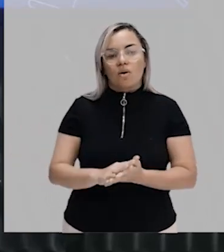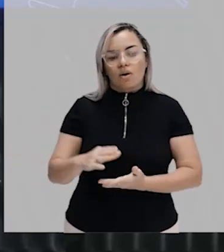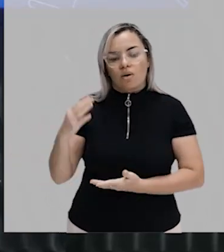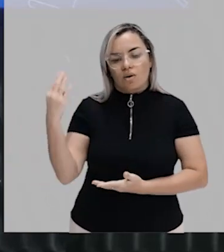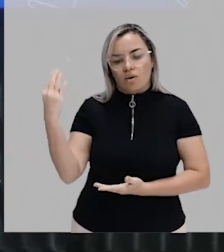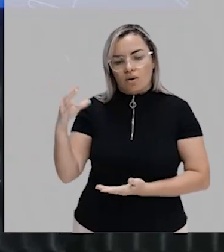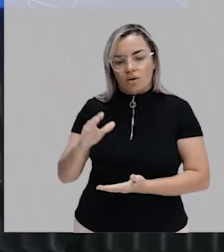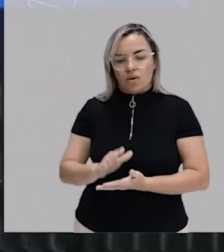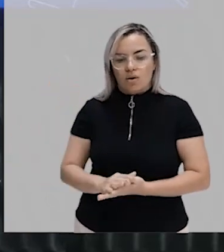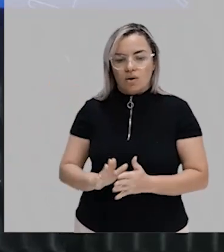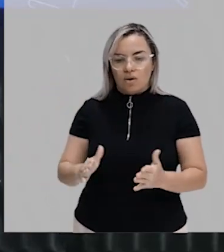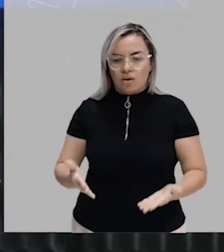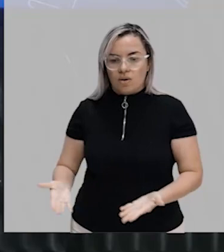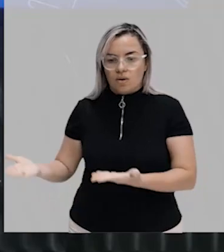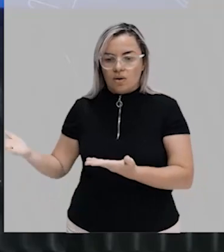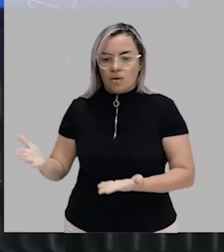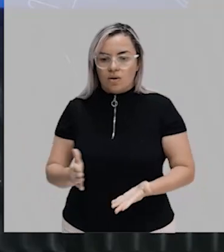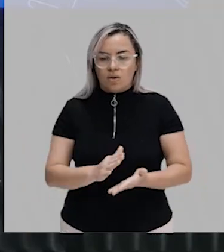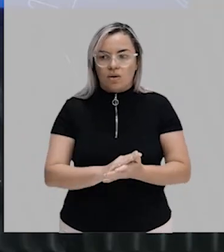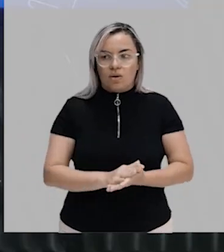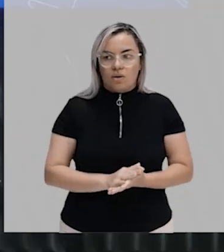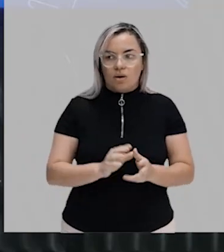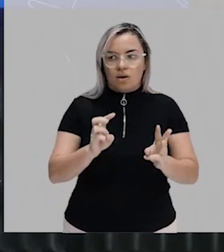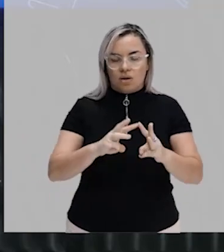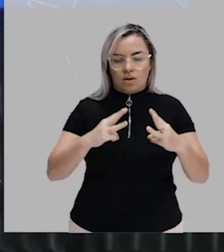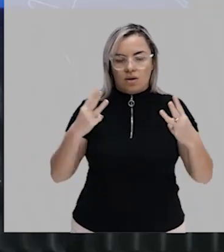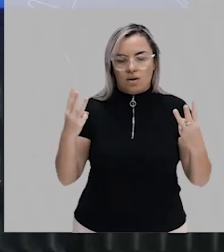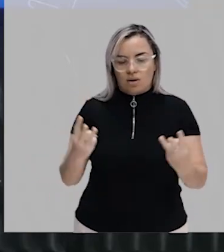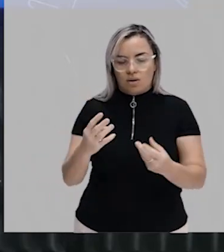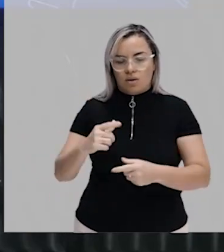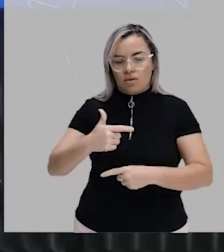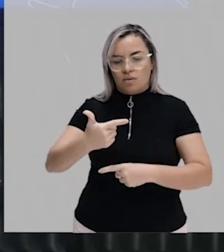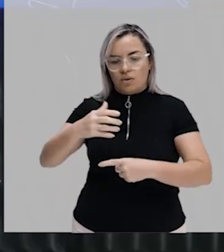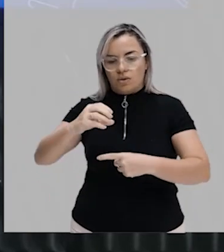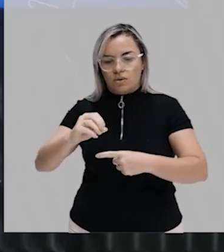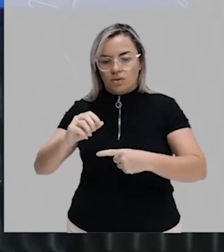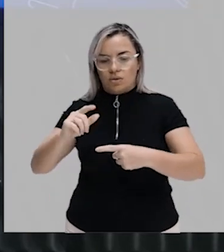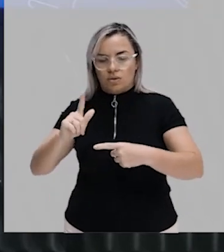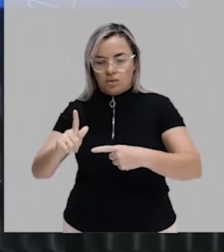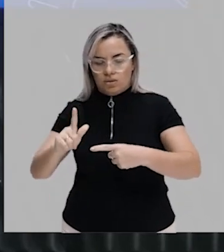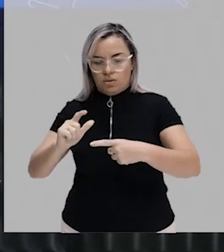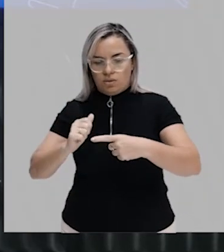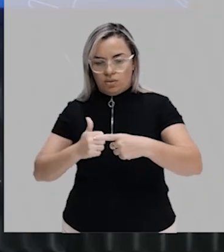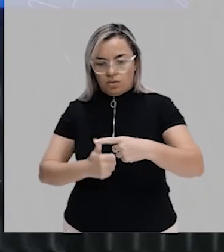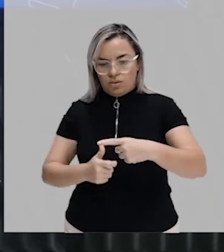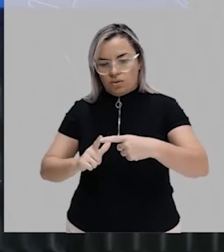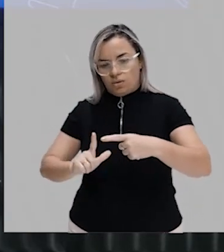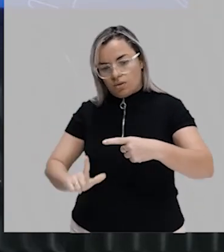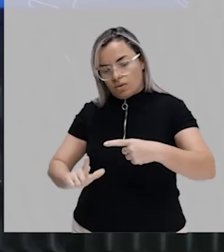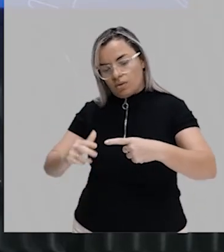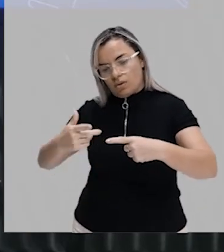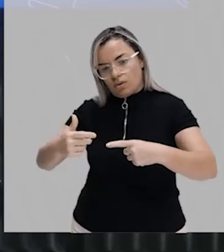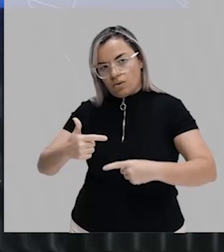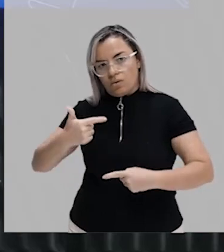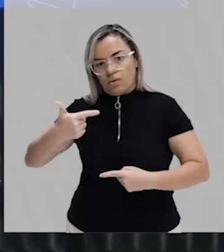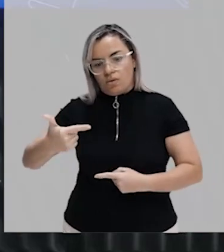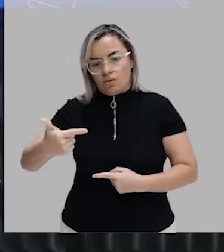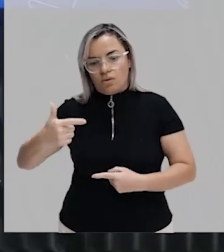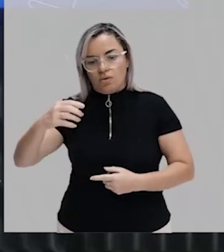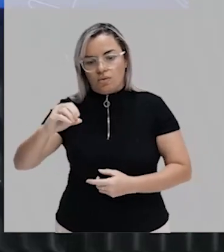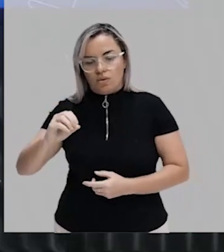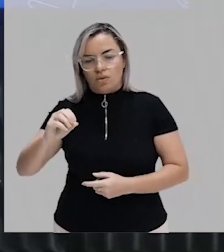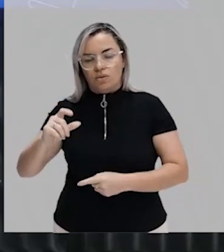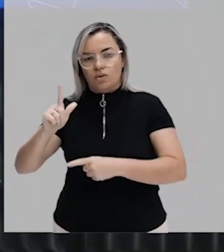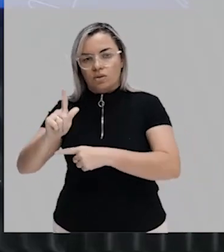pelo volume, 1 litro. 20 dividido por 1, 20. 20 gramas por litro. Então, isso quer dizer que em 1